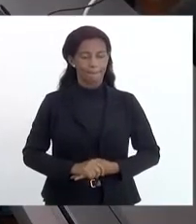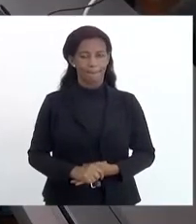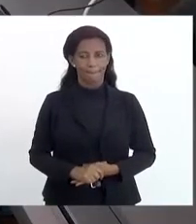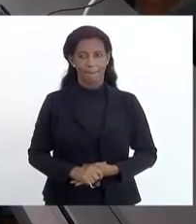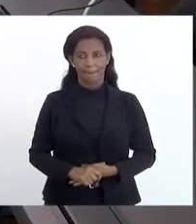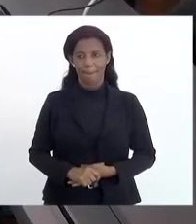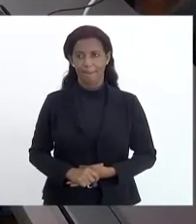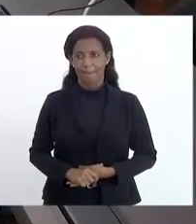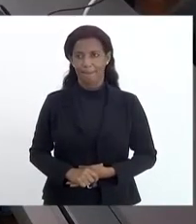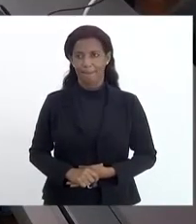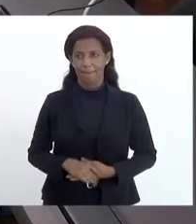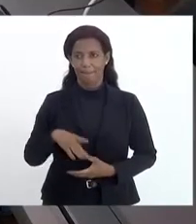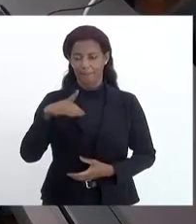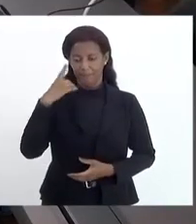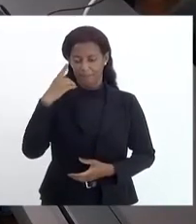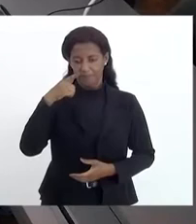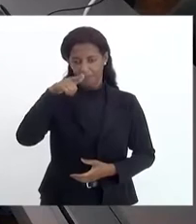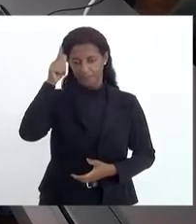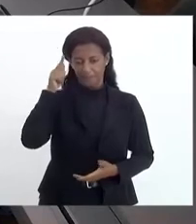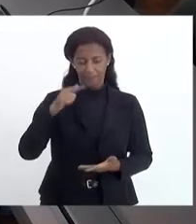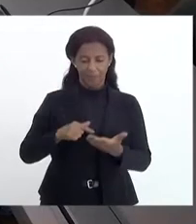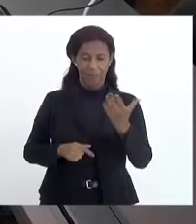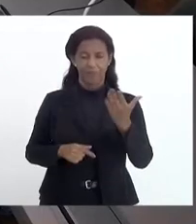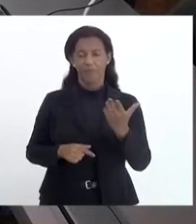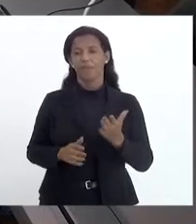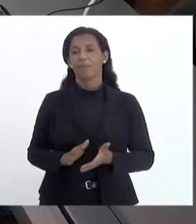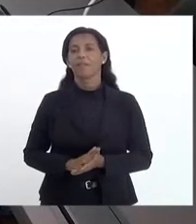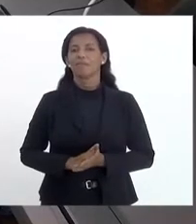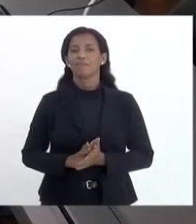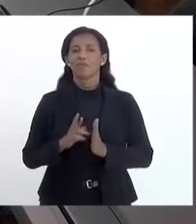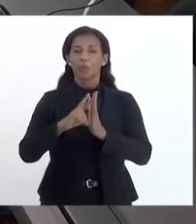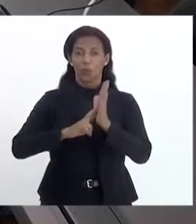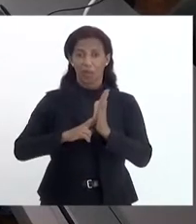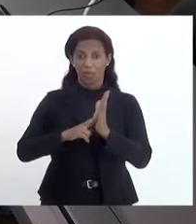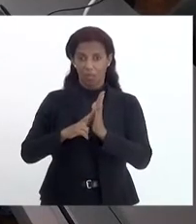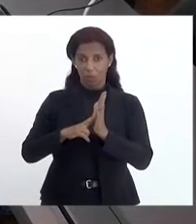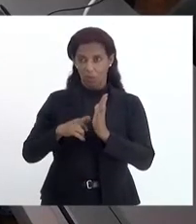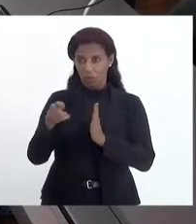O deputado Dispo. O relator é o senhor? Sou eu.